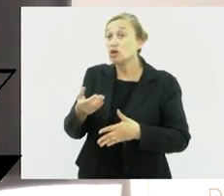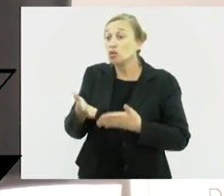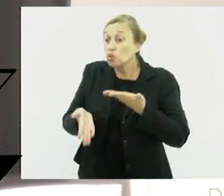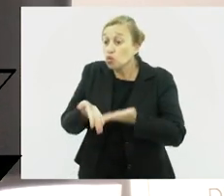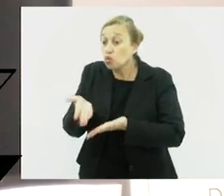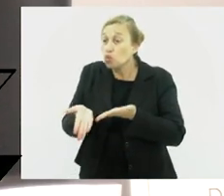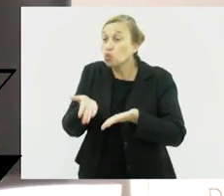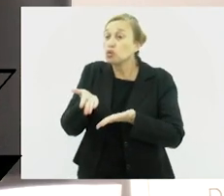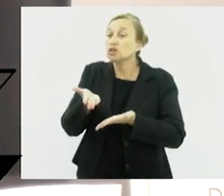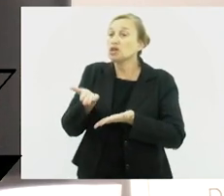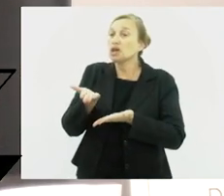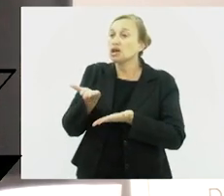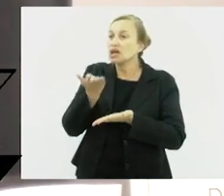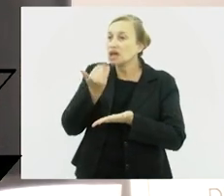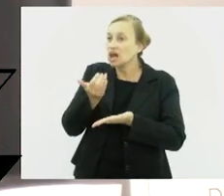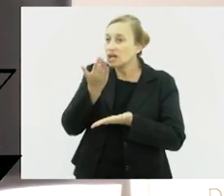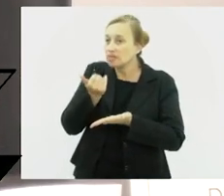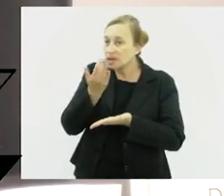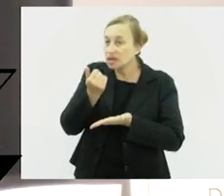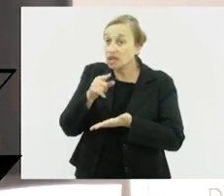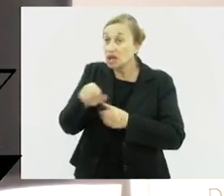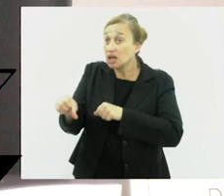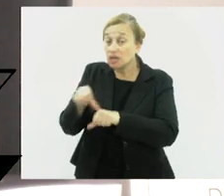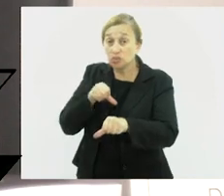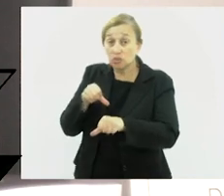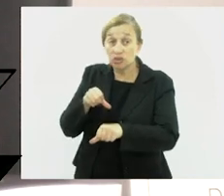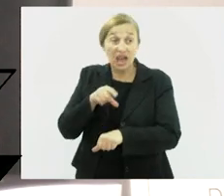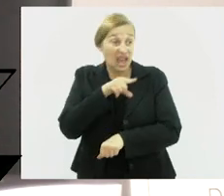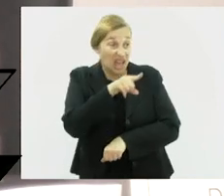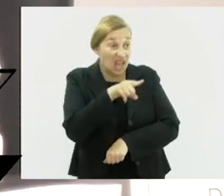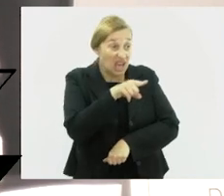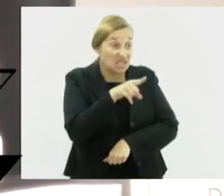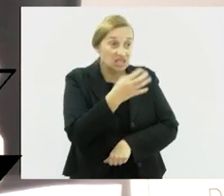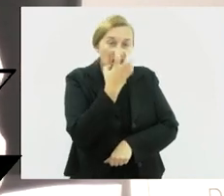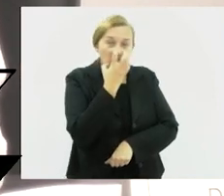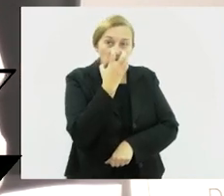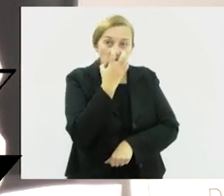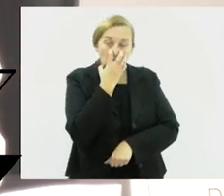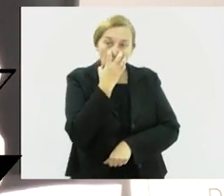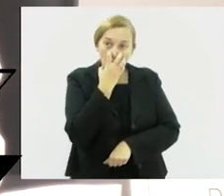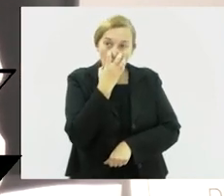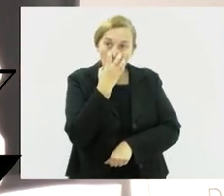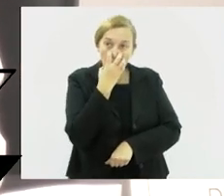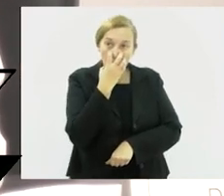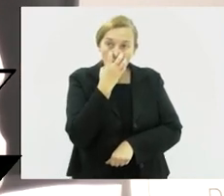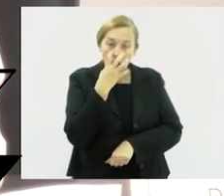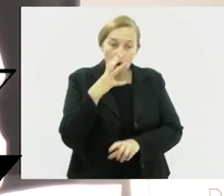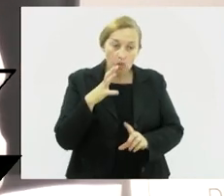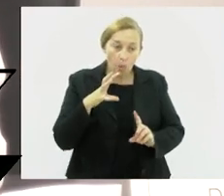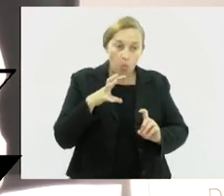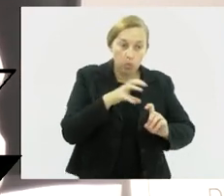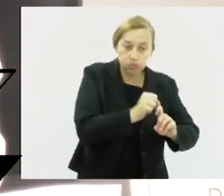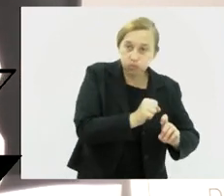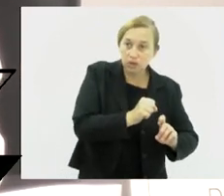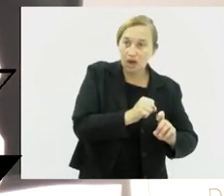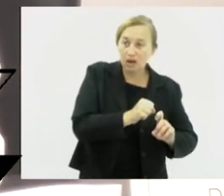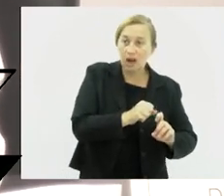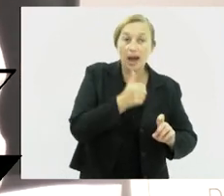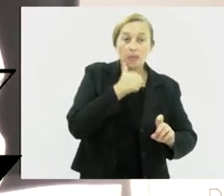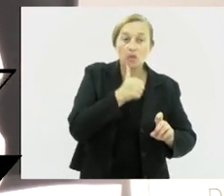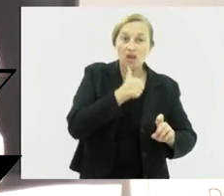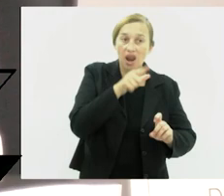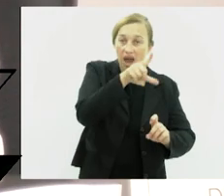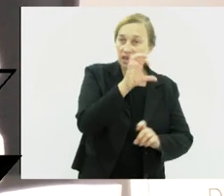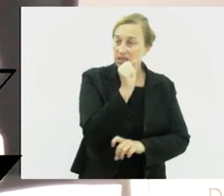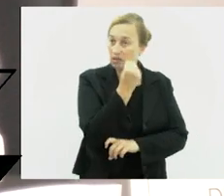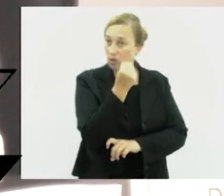Até esses cães que atacaram a escritora lá em Saquarema, depois que eles foram alimentados e bem tratados, o comportamento